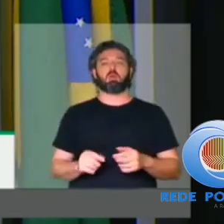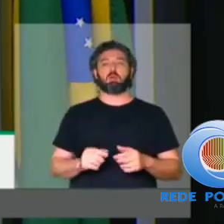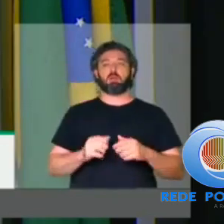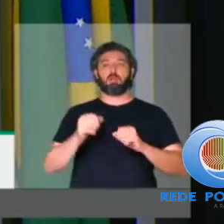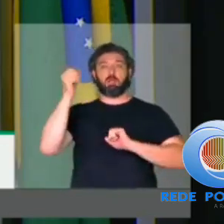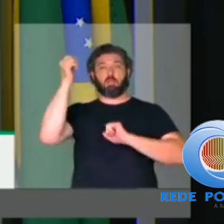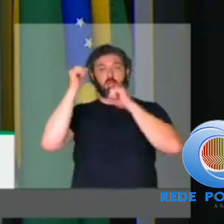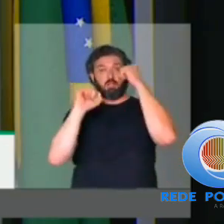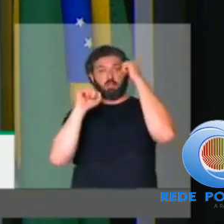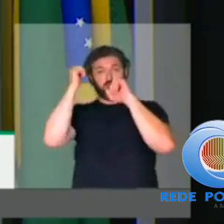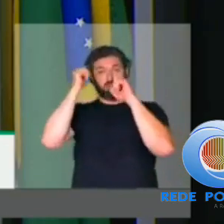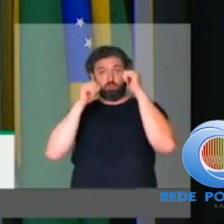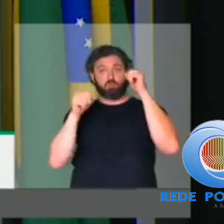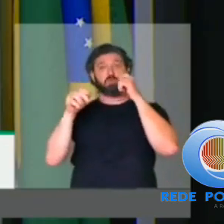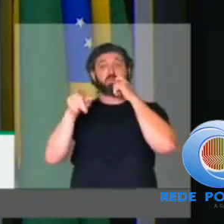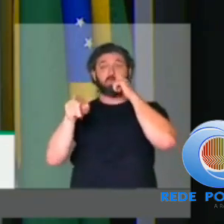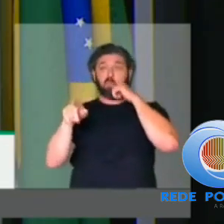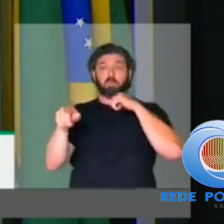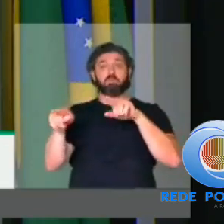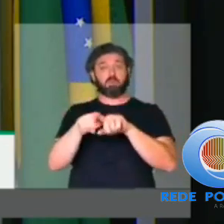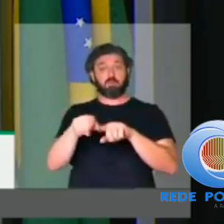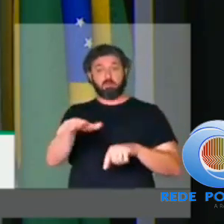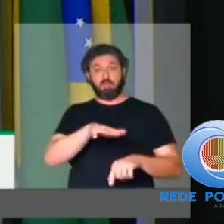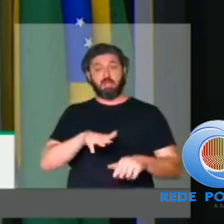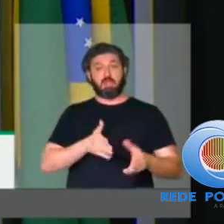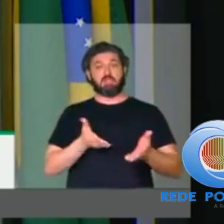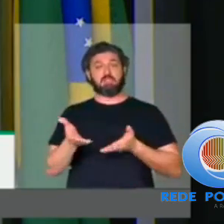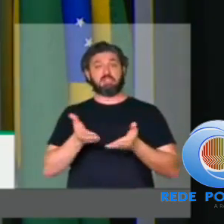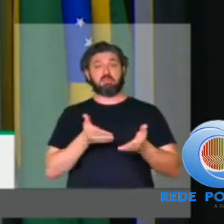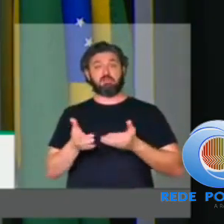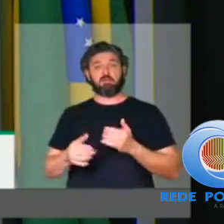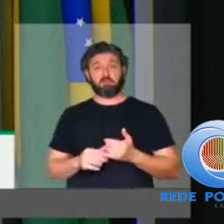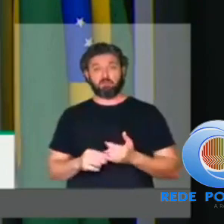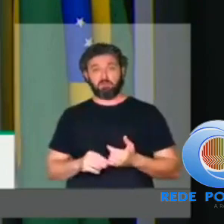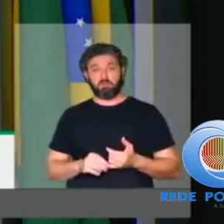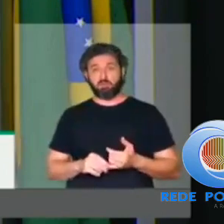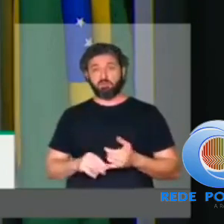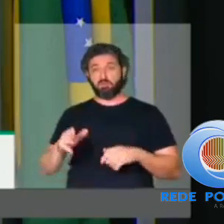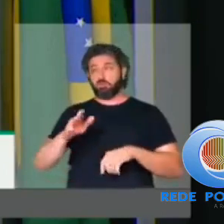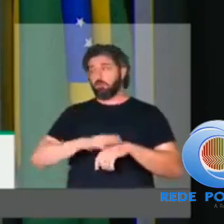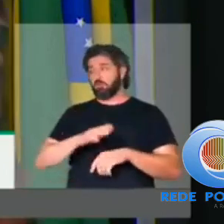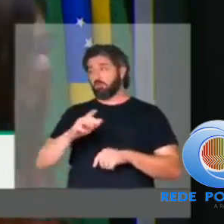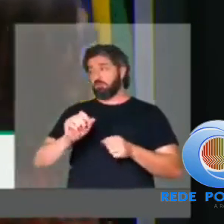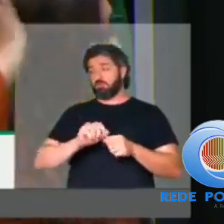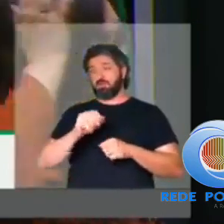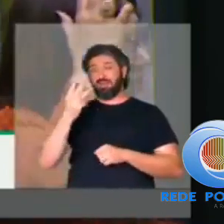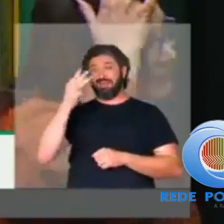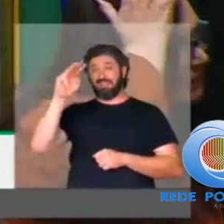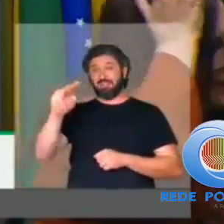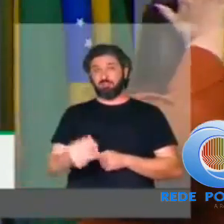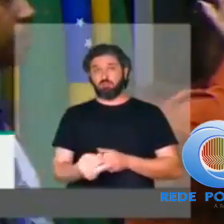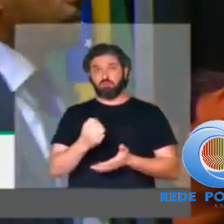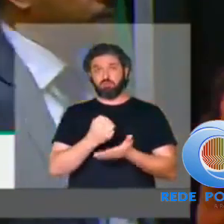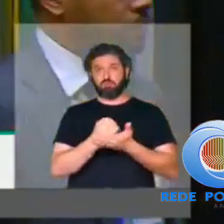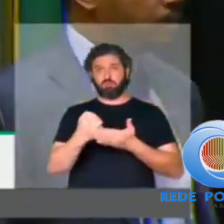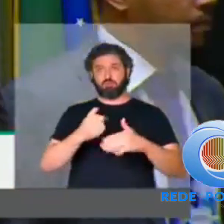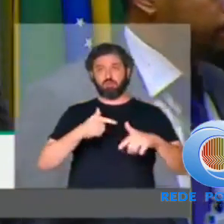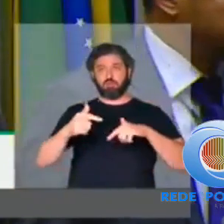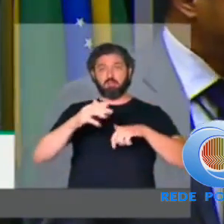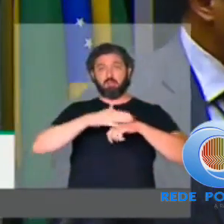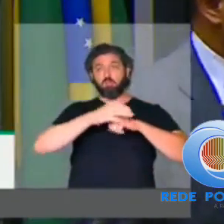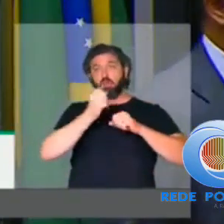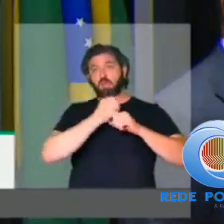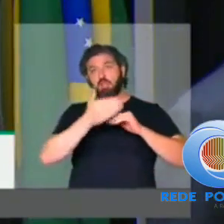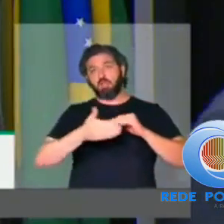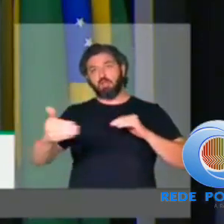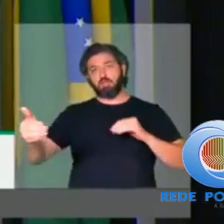a indústria e o setor de serviços, gerando mais de 3 milhões de empregos a longo